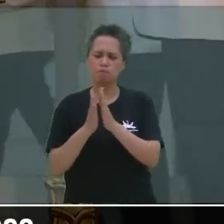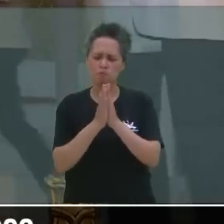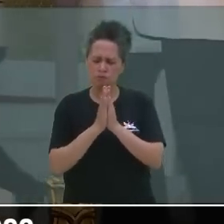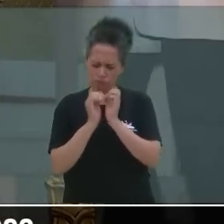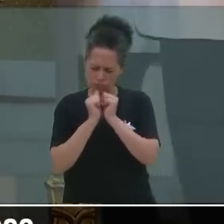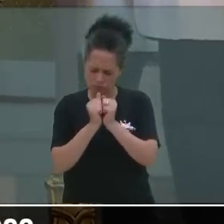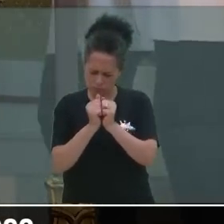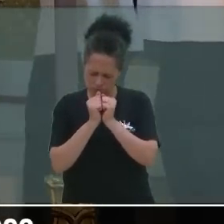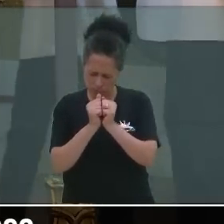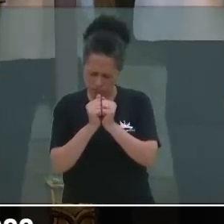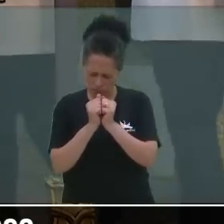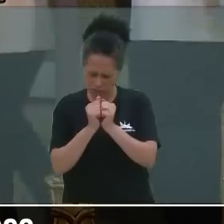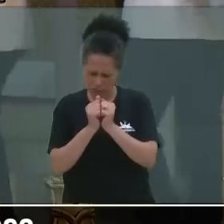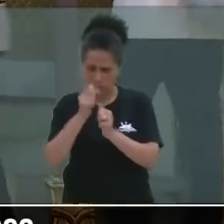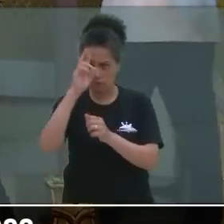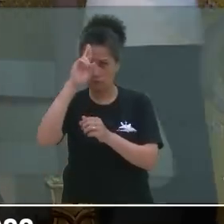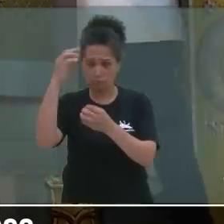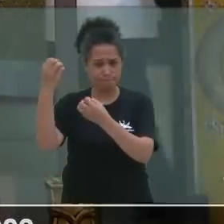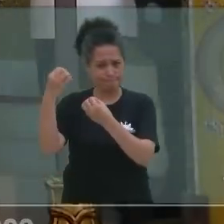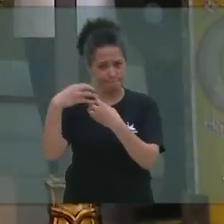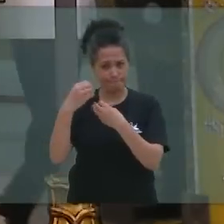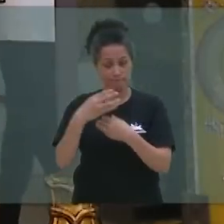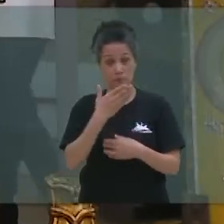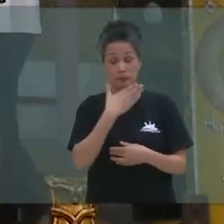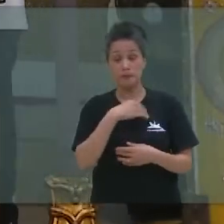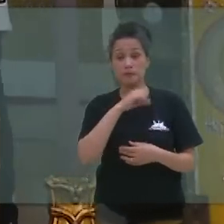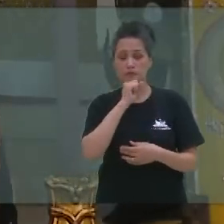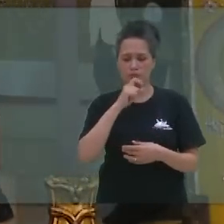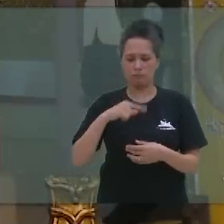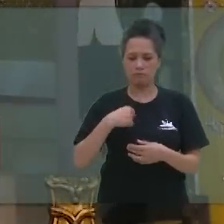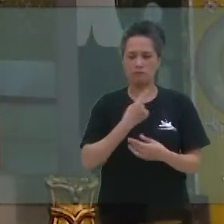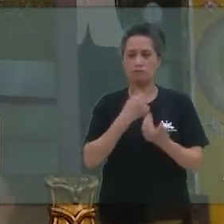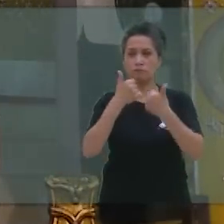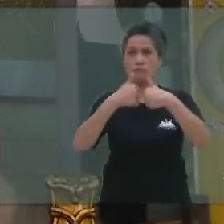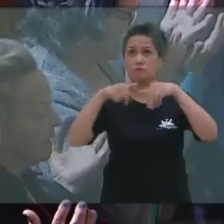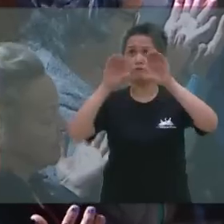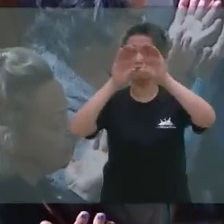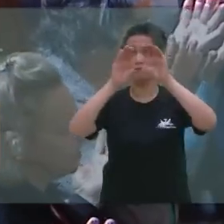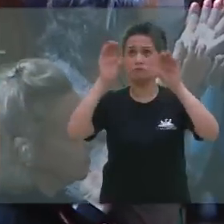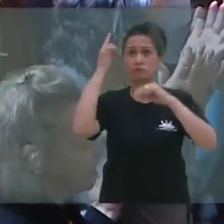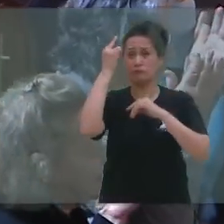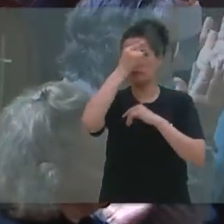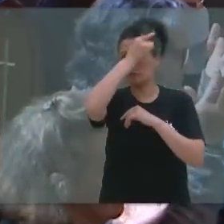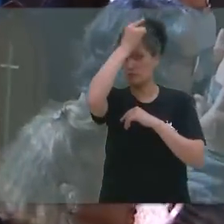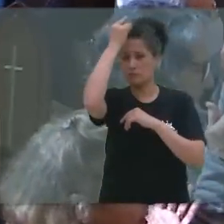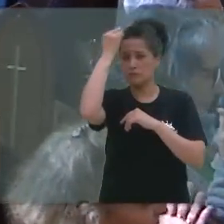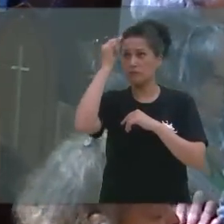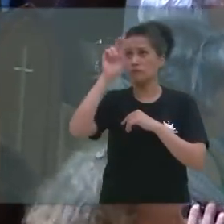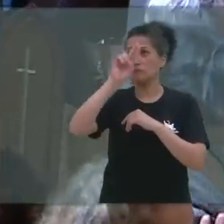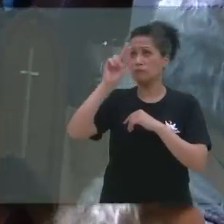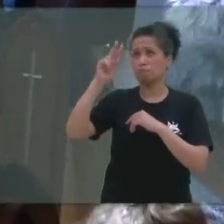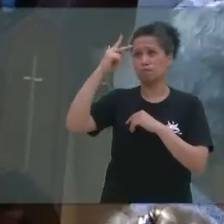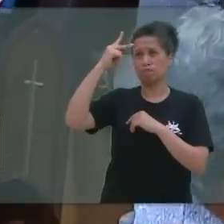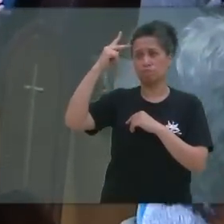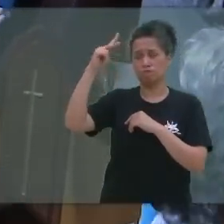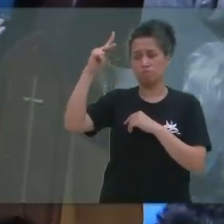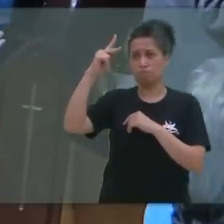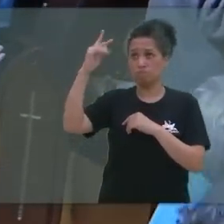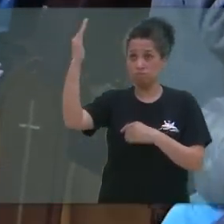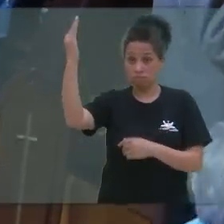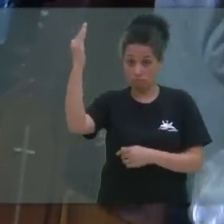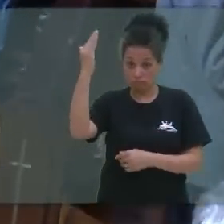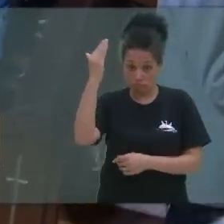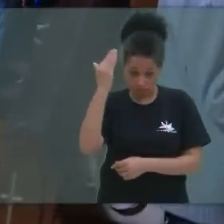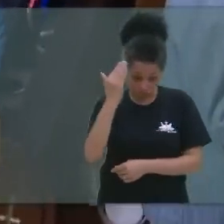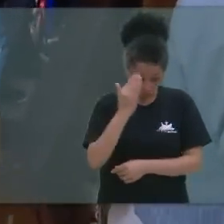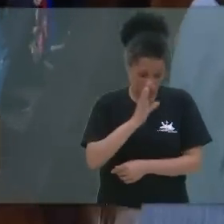rezemos juntos a oração que o Senhor nos ensinou. Pai nosso, que estais nos céus, santificado